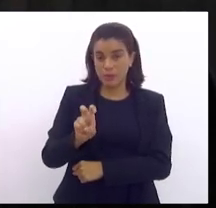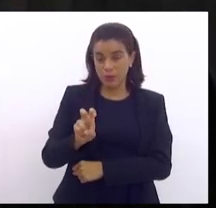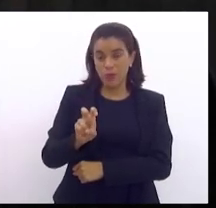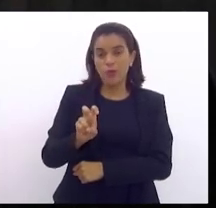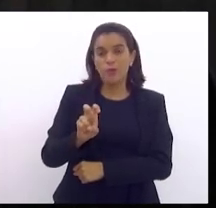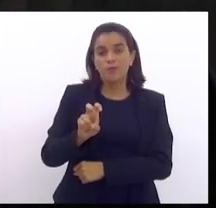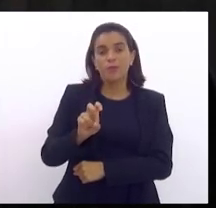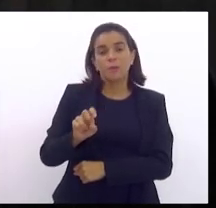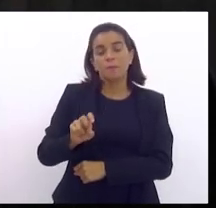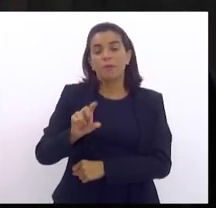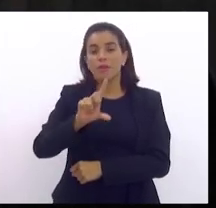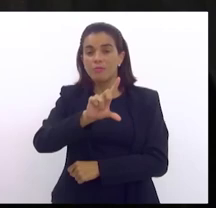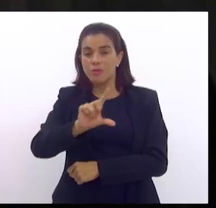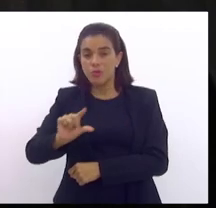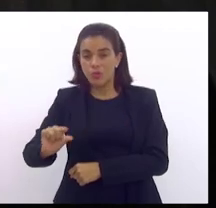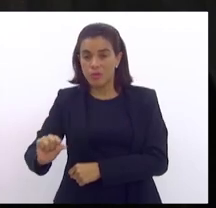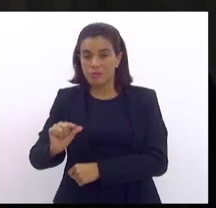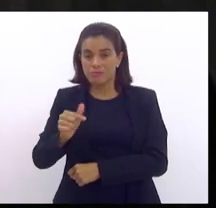para 7 bilhões.